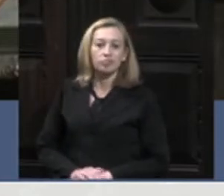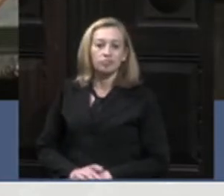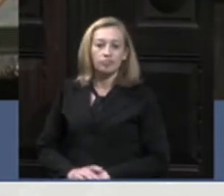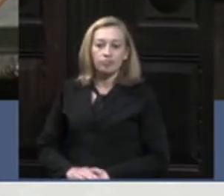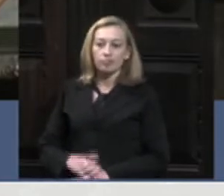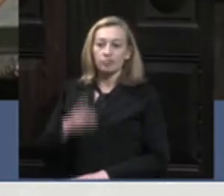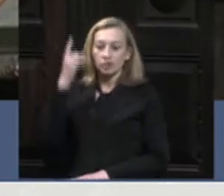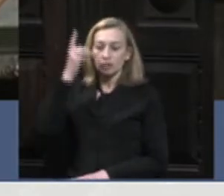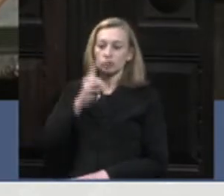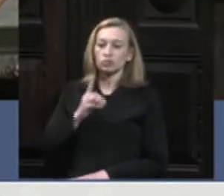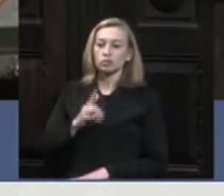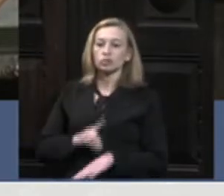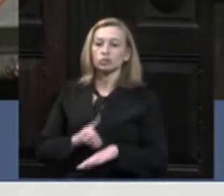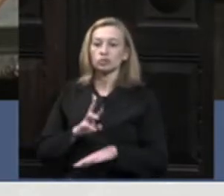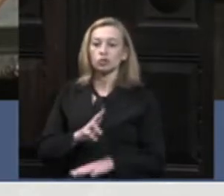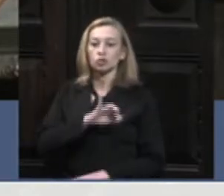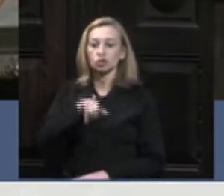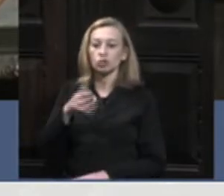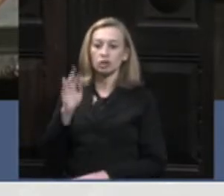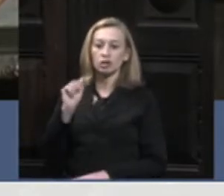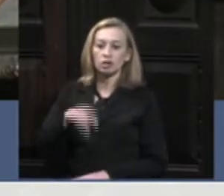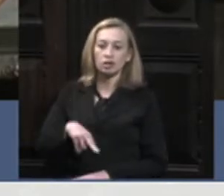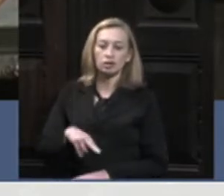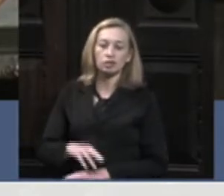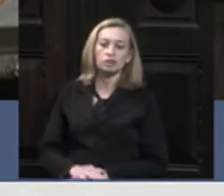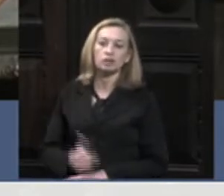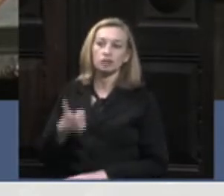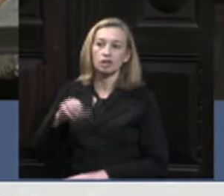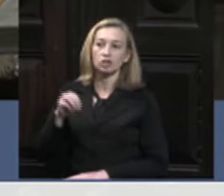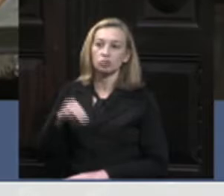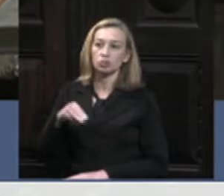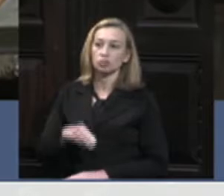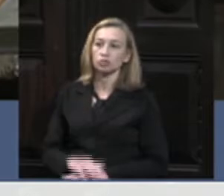deputado Dr. Julianelli. Dispõe de 10 minutos.